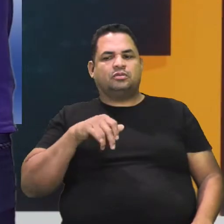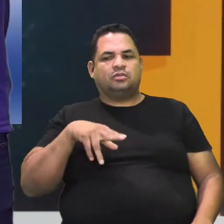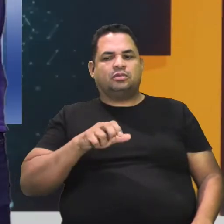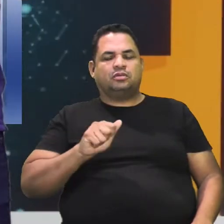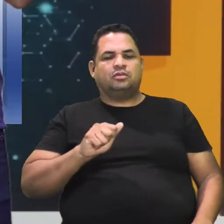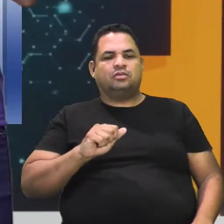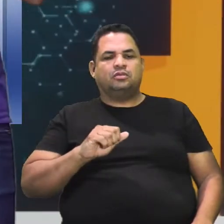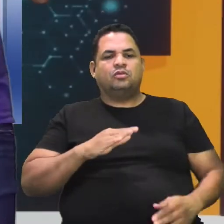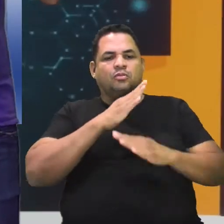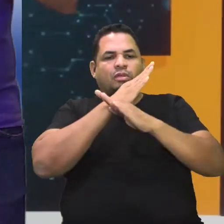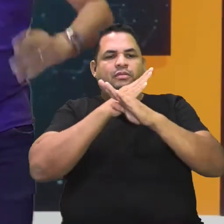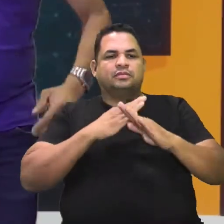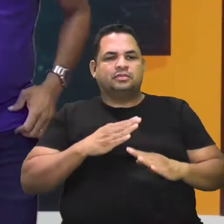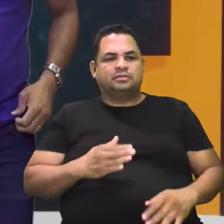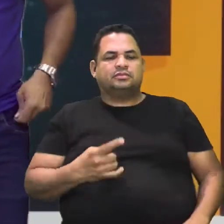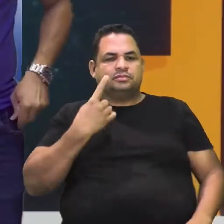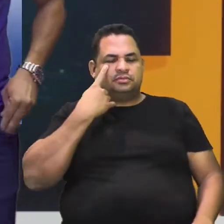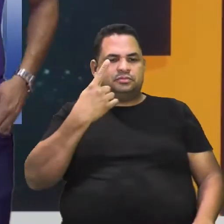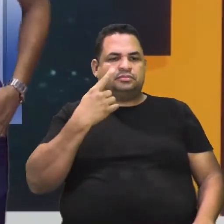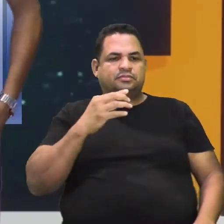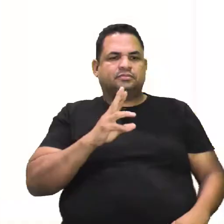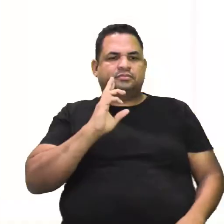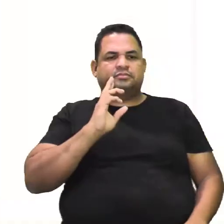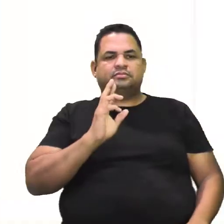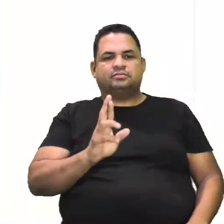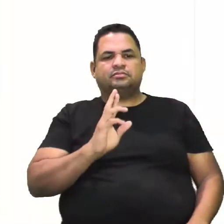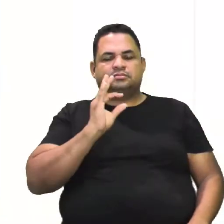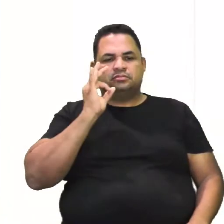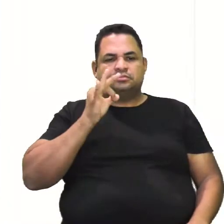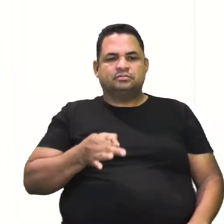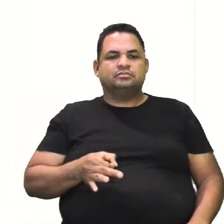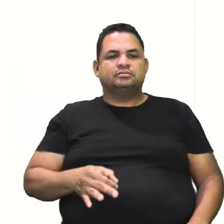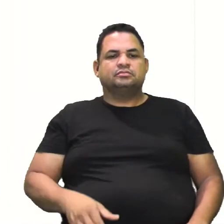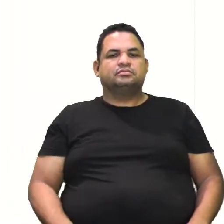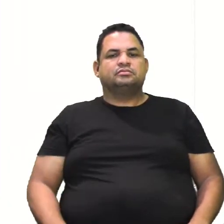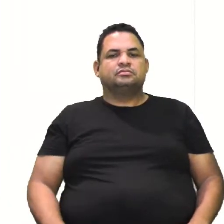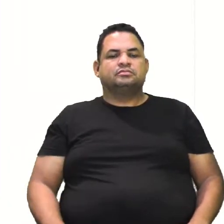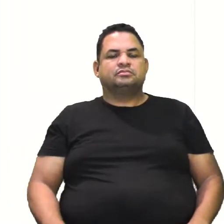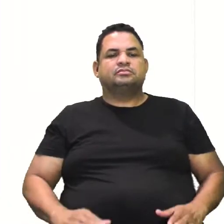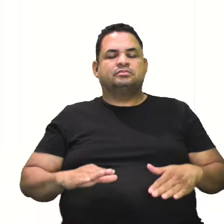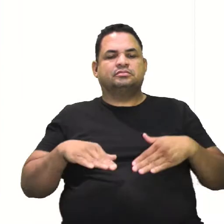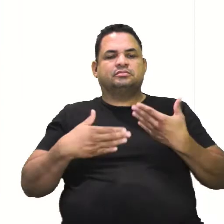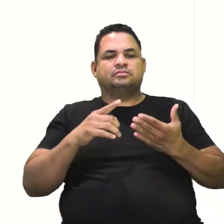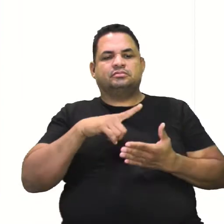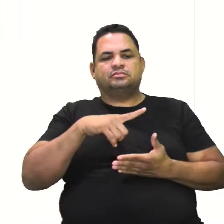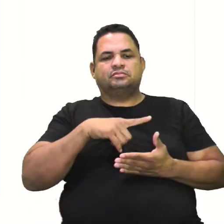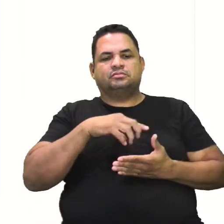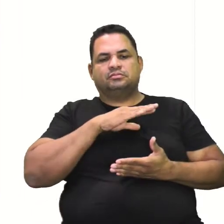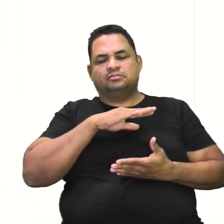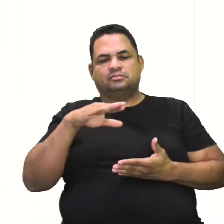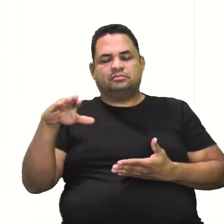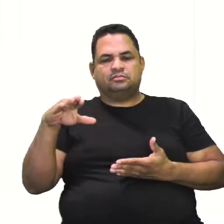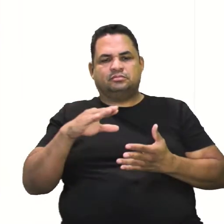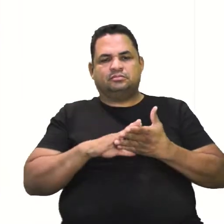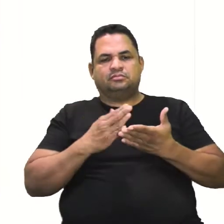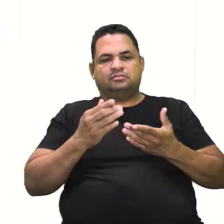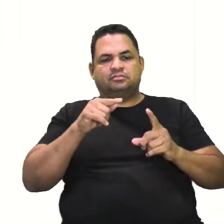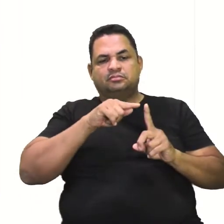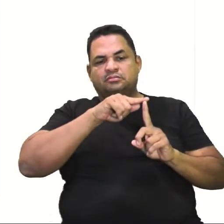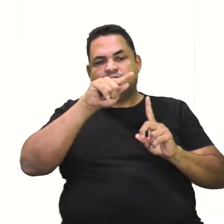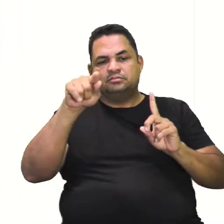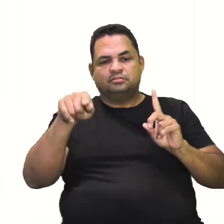agora, José? Vamos verificar? Vamos. Olha lá, então, a resposta correta é: toda vez que você tiver uma reta tangente a uma